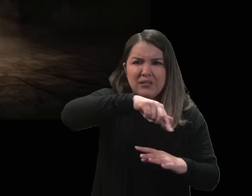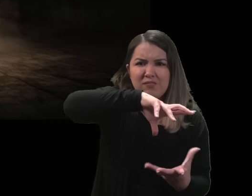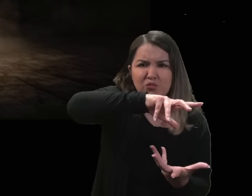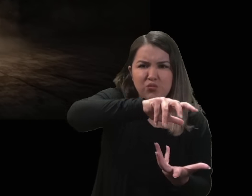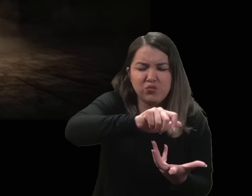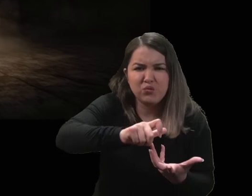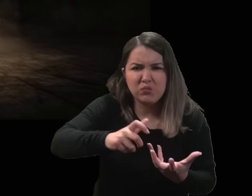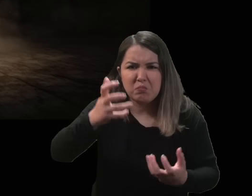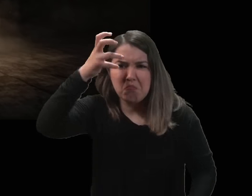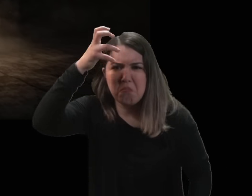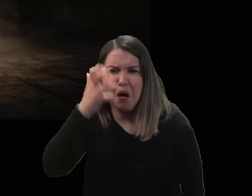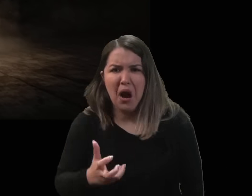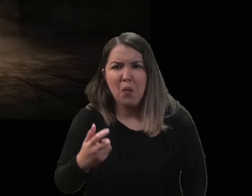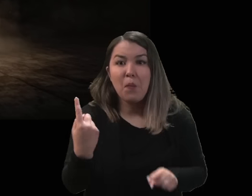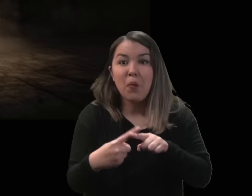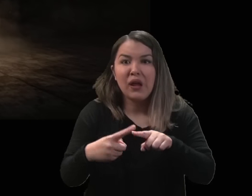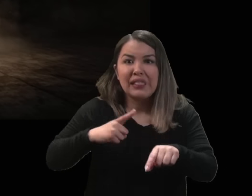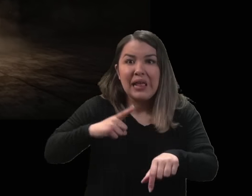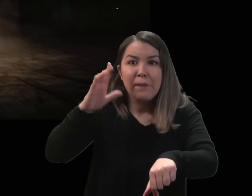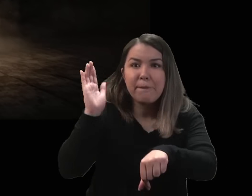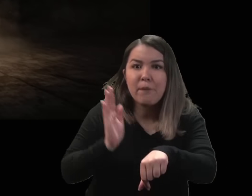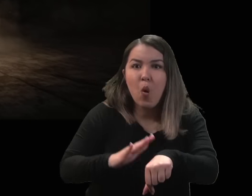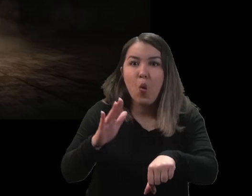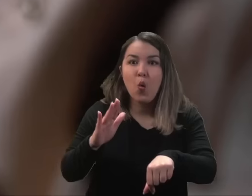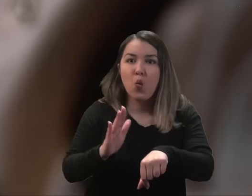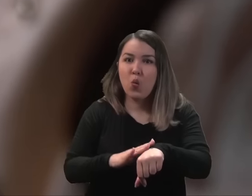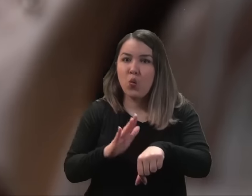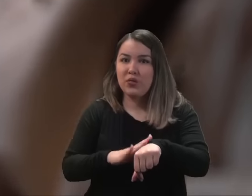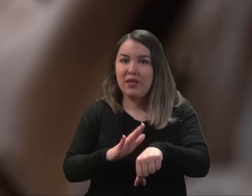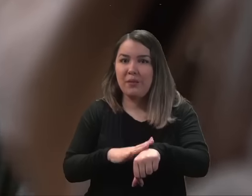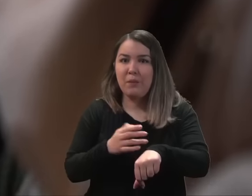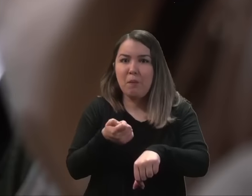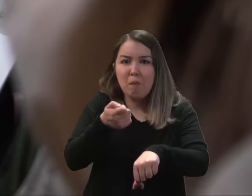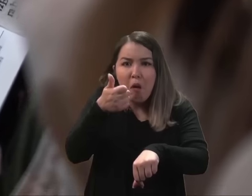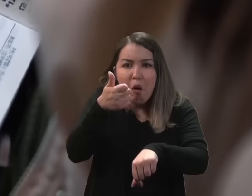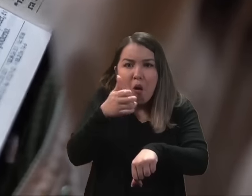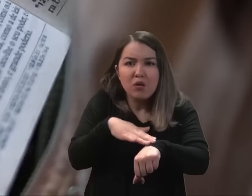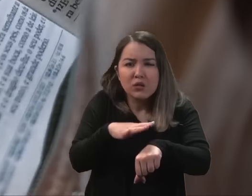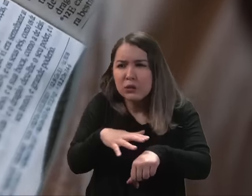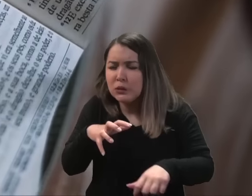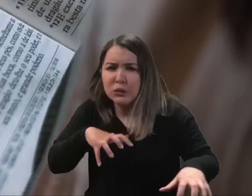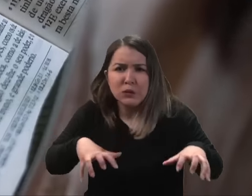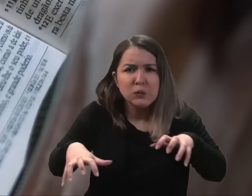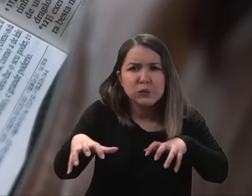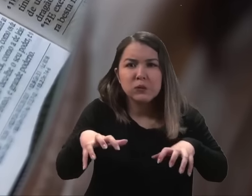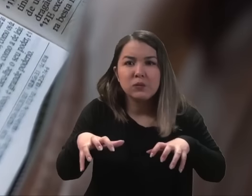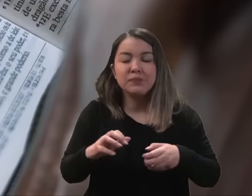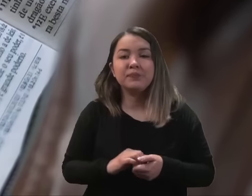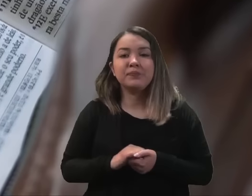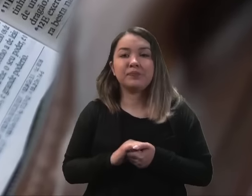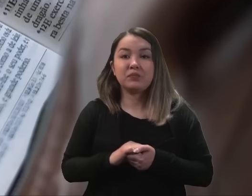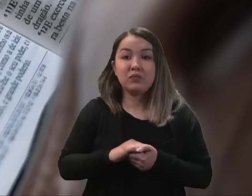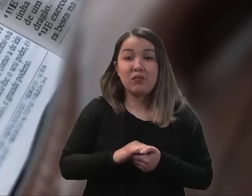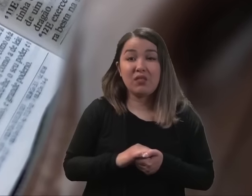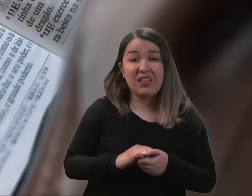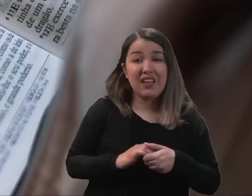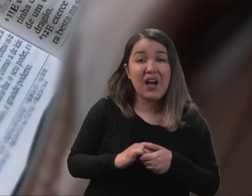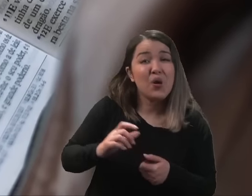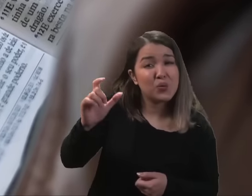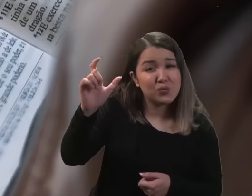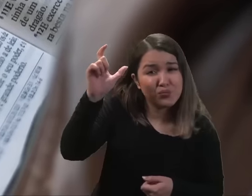sabendo que pouco tempo lhe resta. O diabo sabe